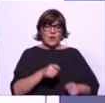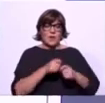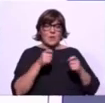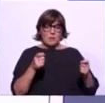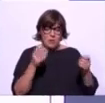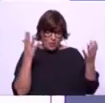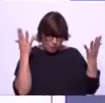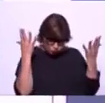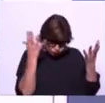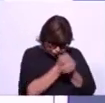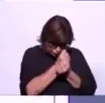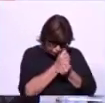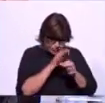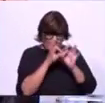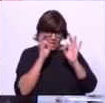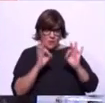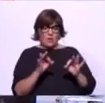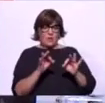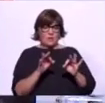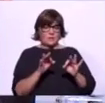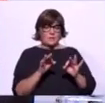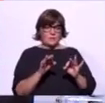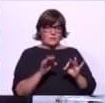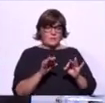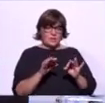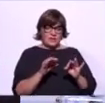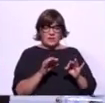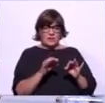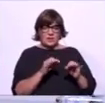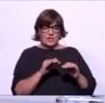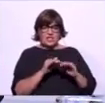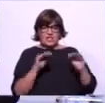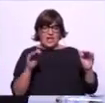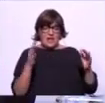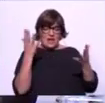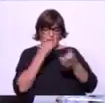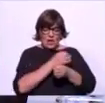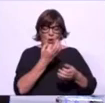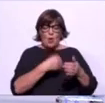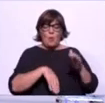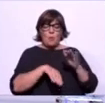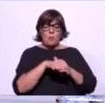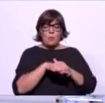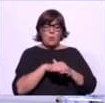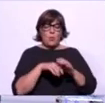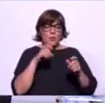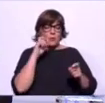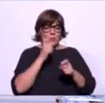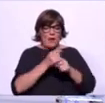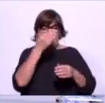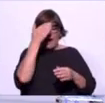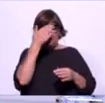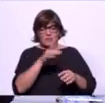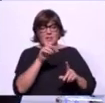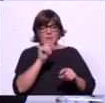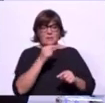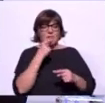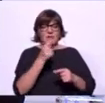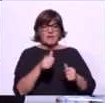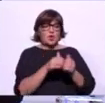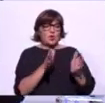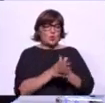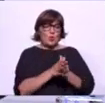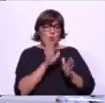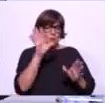trevas, o estado negro do futebol português, em que o Futebol Clube do Porto dominou ao seu belo prazer, e segundo eles dizem, foi tudo